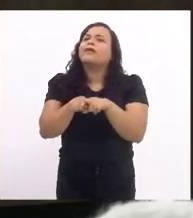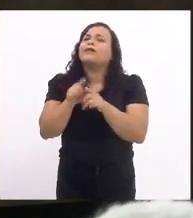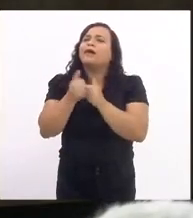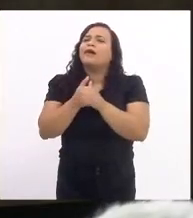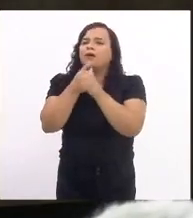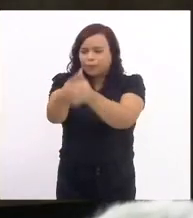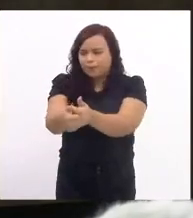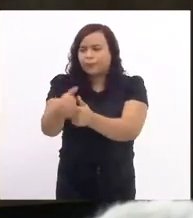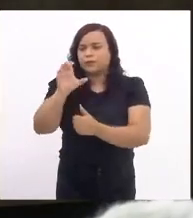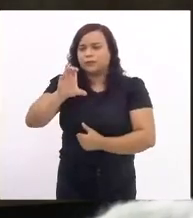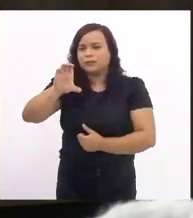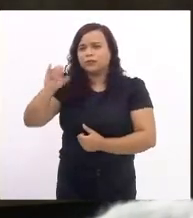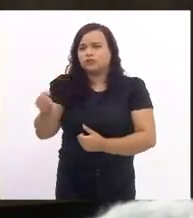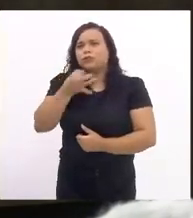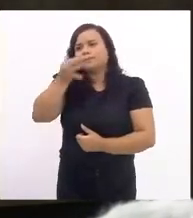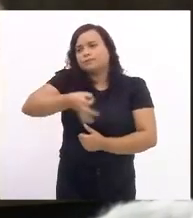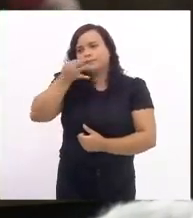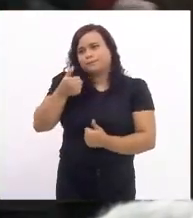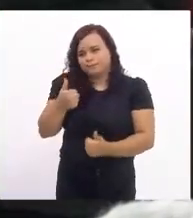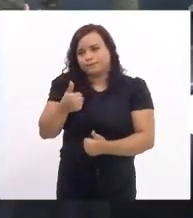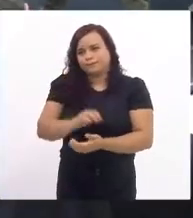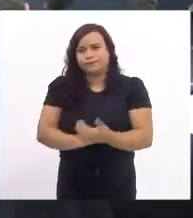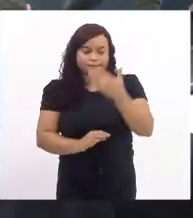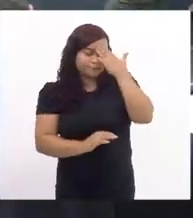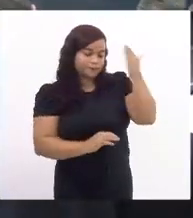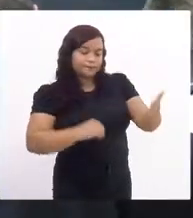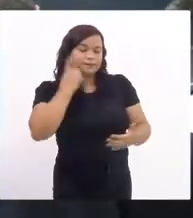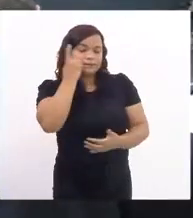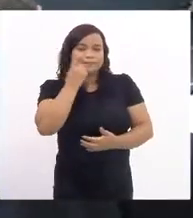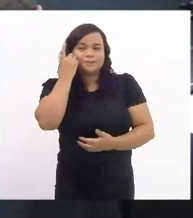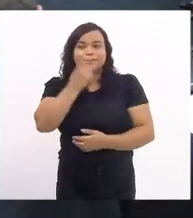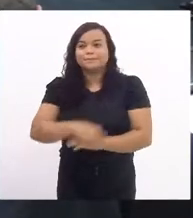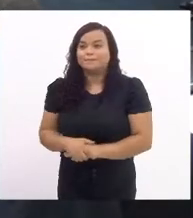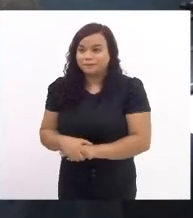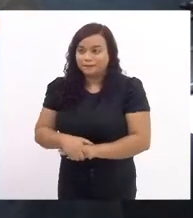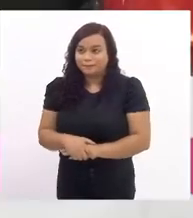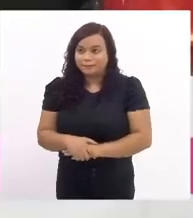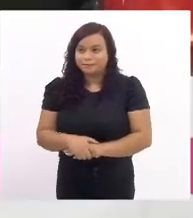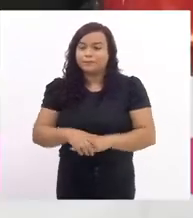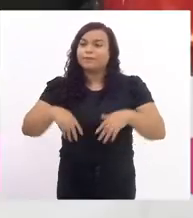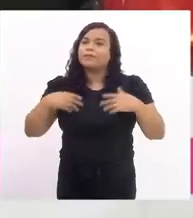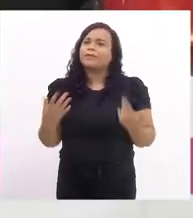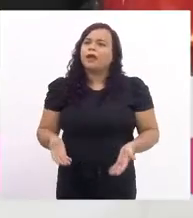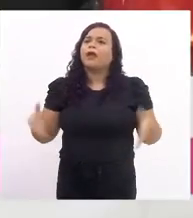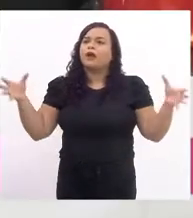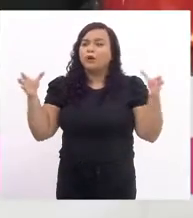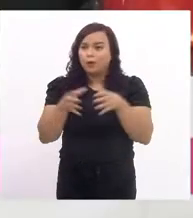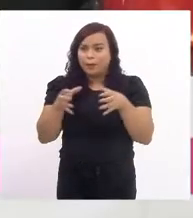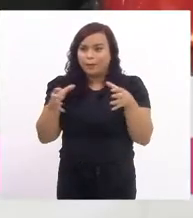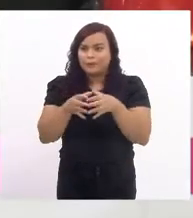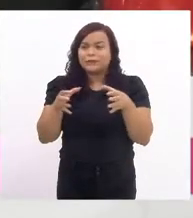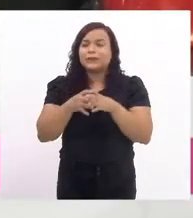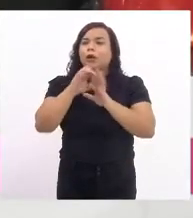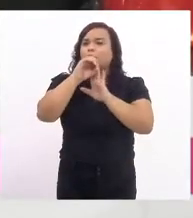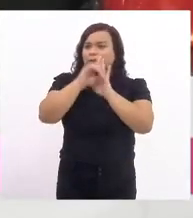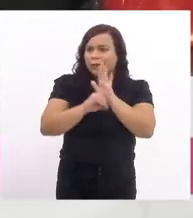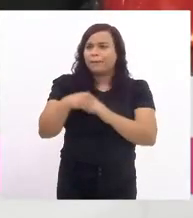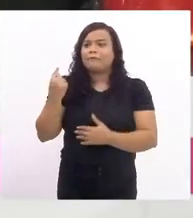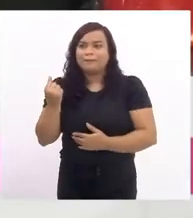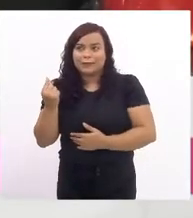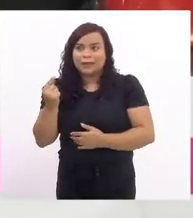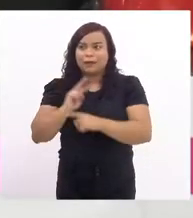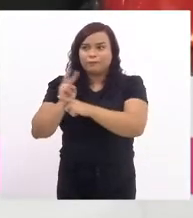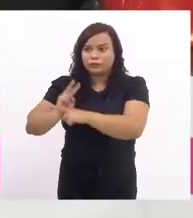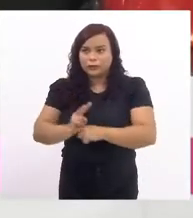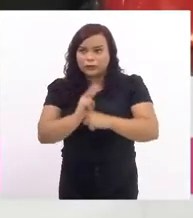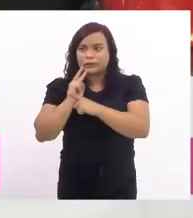a CCJ. Obrigada, deputado Carlos Macedo. Pela Comissão de Orçamentos, Finanças, Fiscalização Financeira